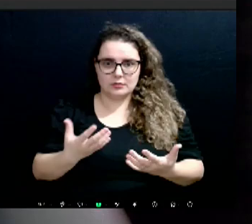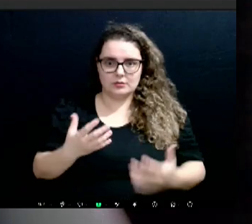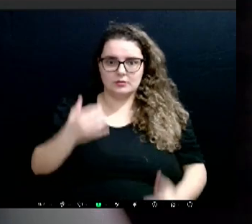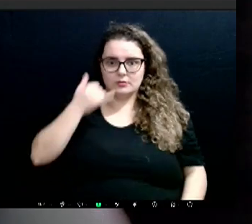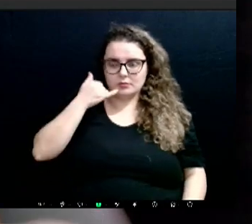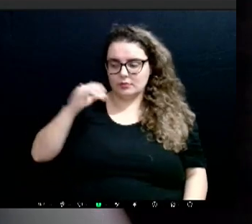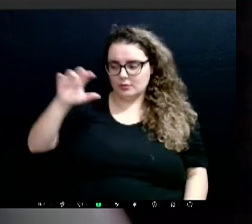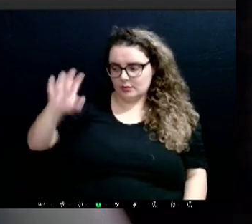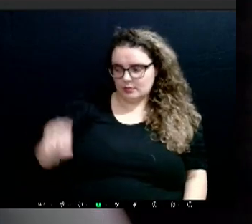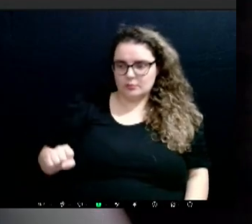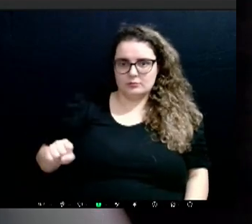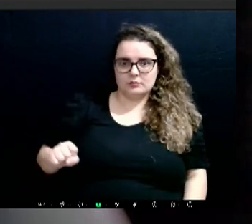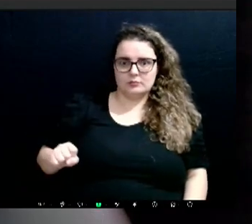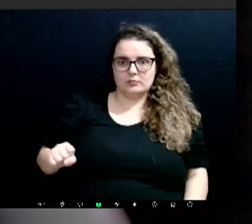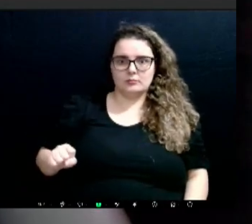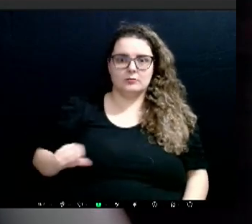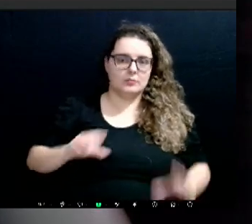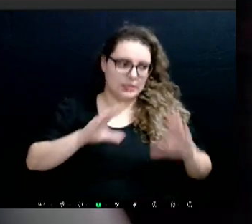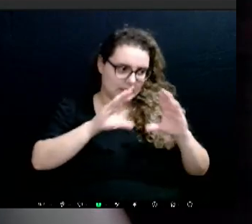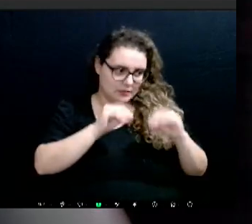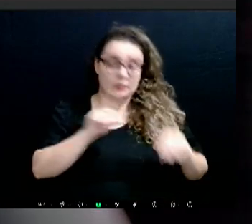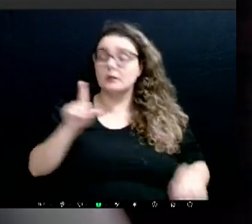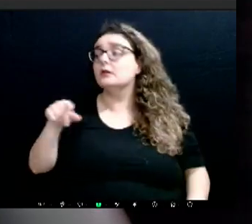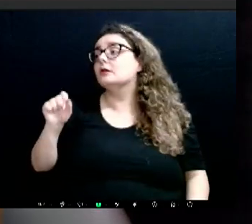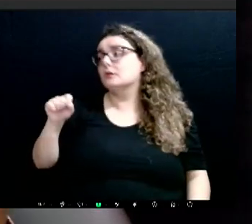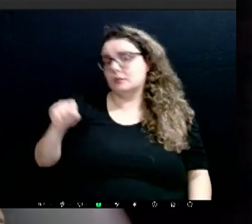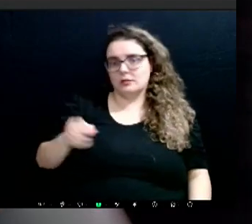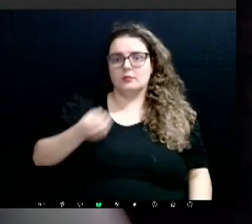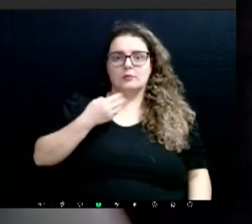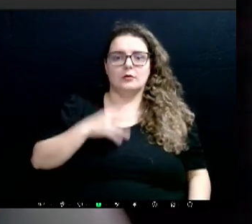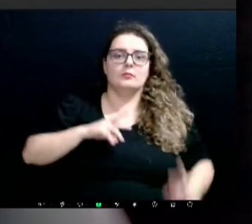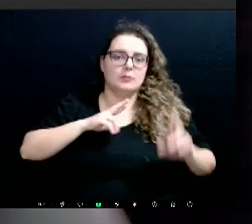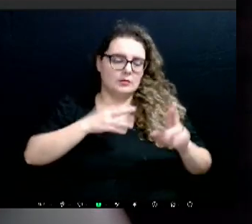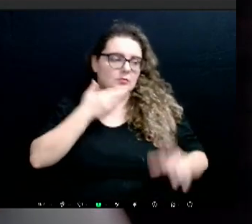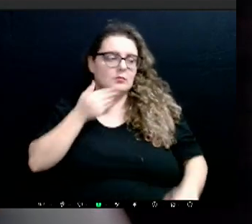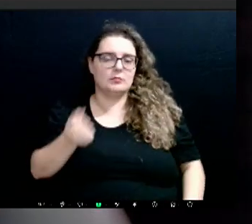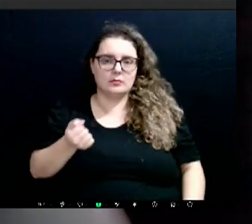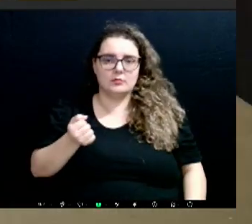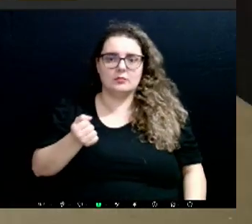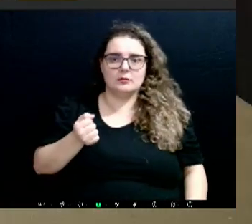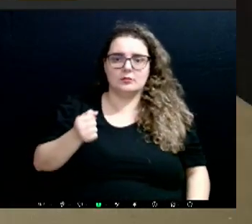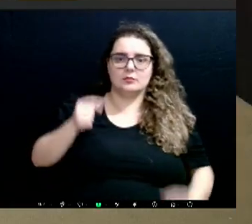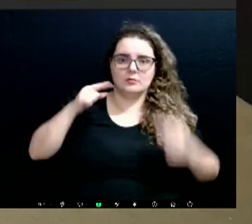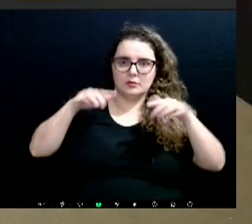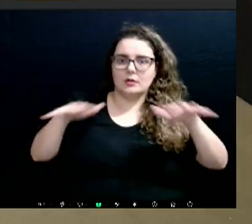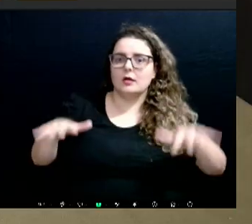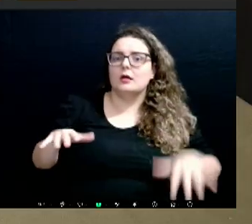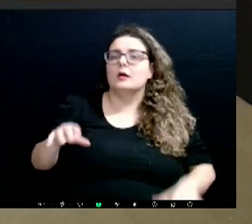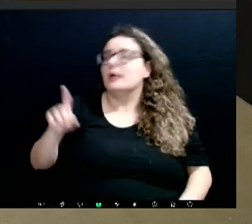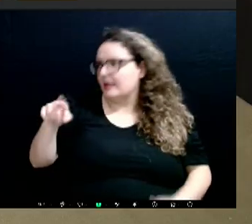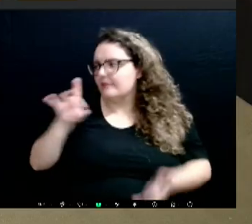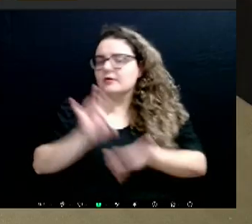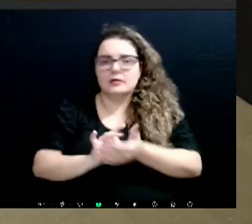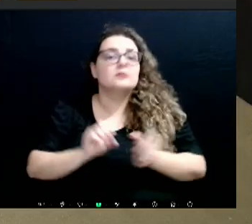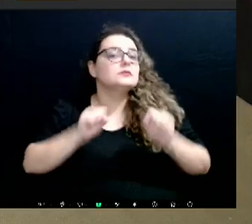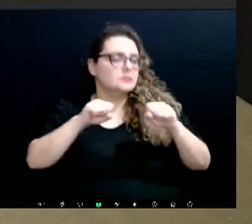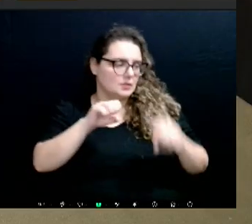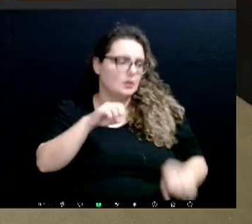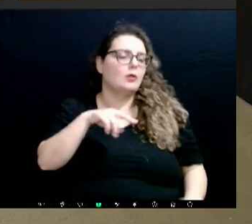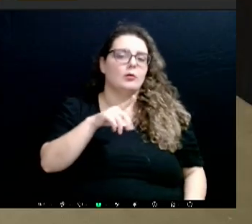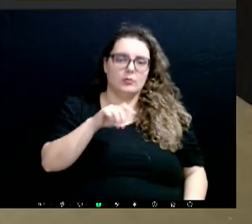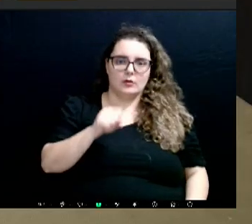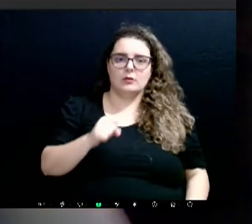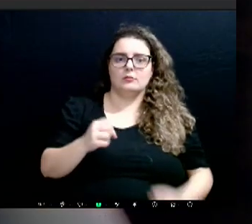à noite. Você já vai dormir melhor por causa das ondas, né? Isso é verdade mesmo? É verdade, tanto né? Por causa da luz